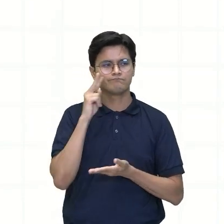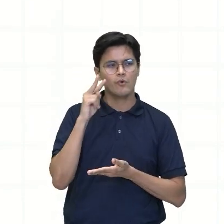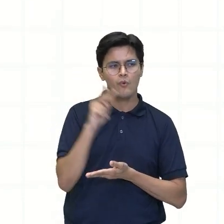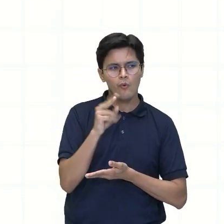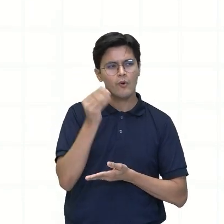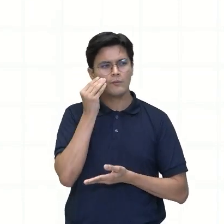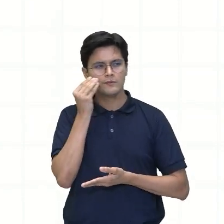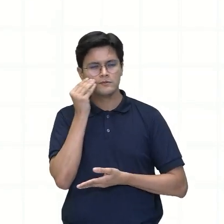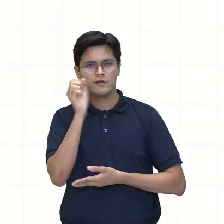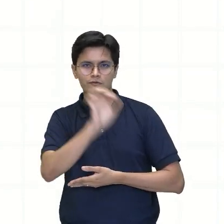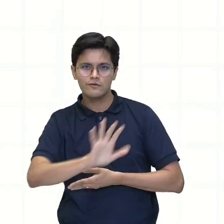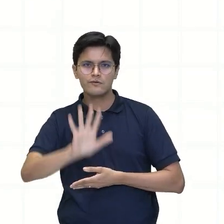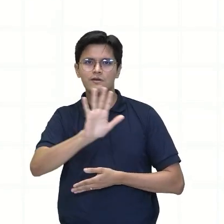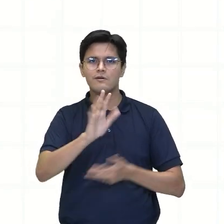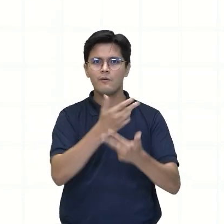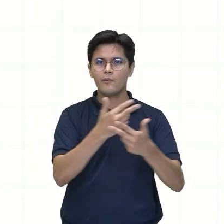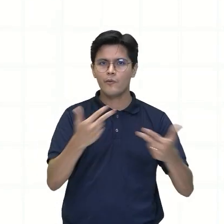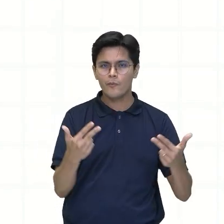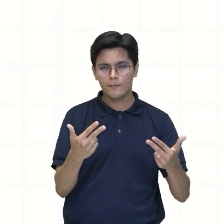né? Então, negative